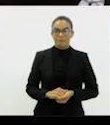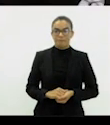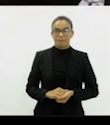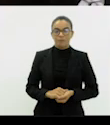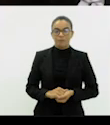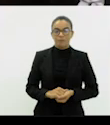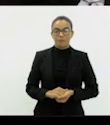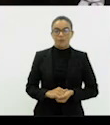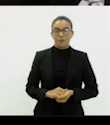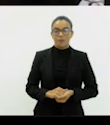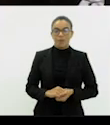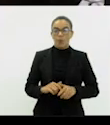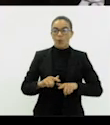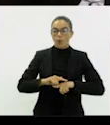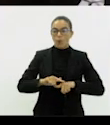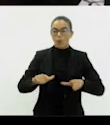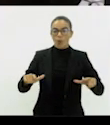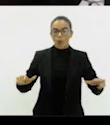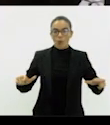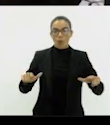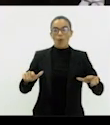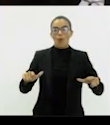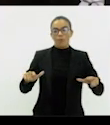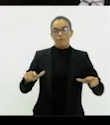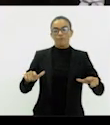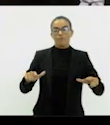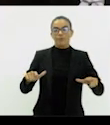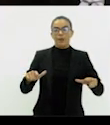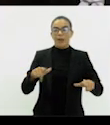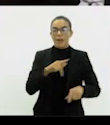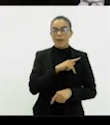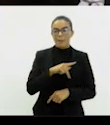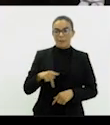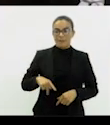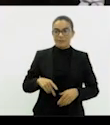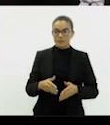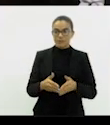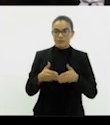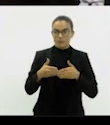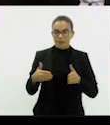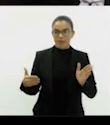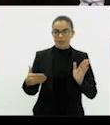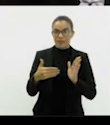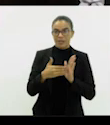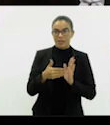Não havendo mais oradores inscritos, a presidência suspende a sessão